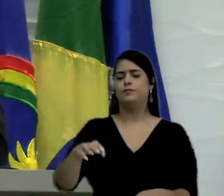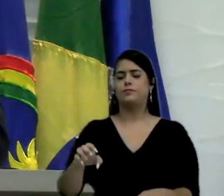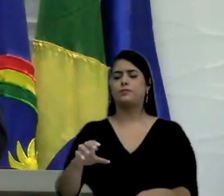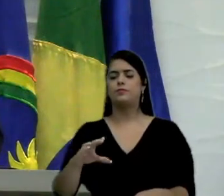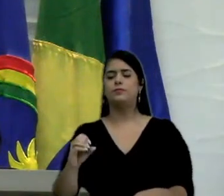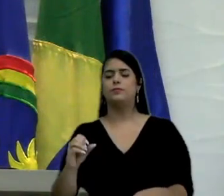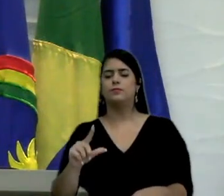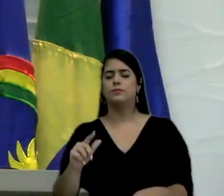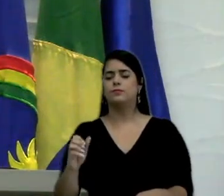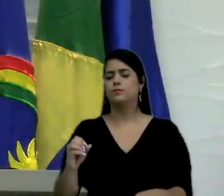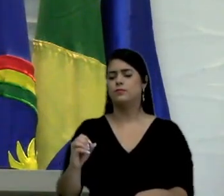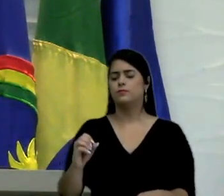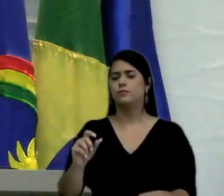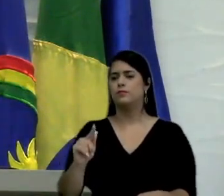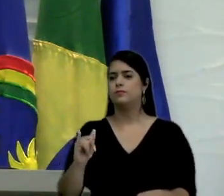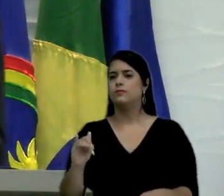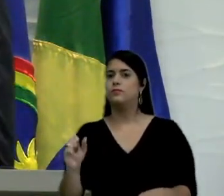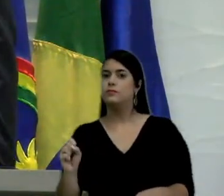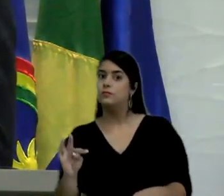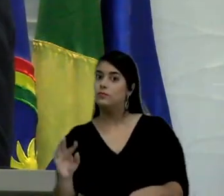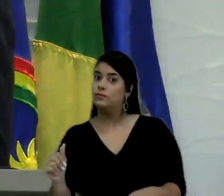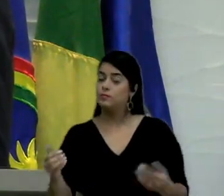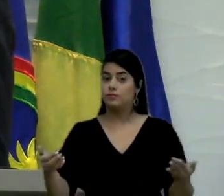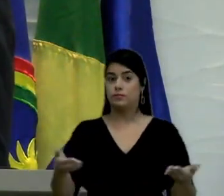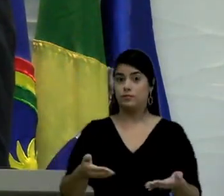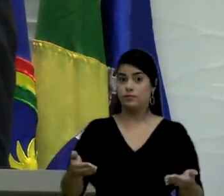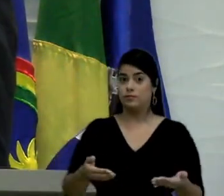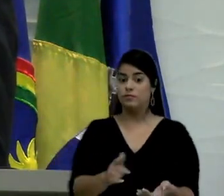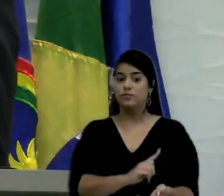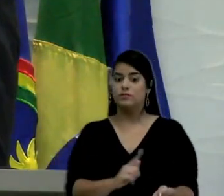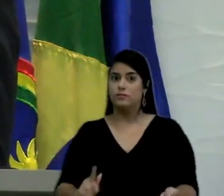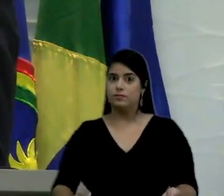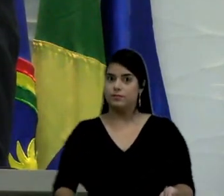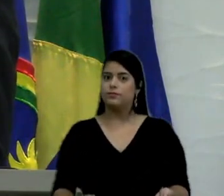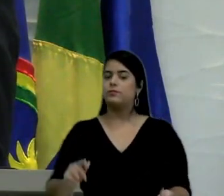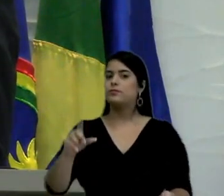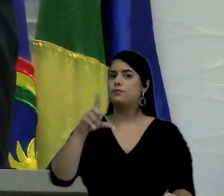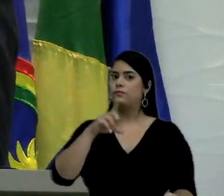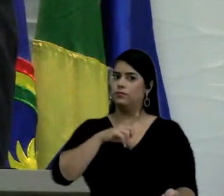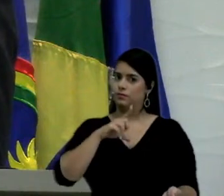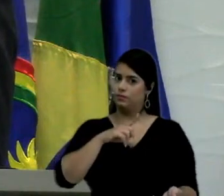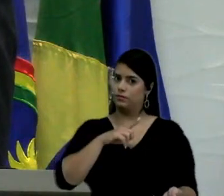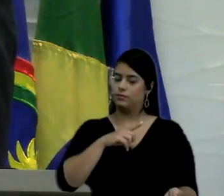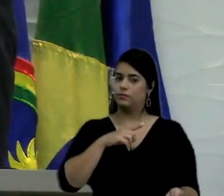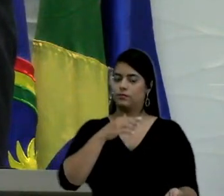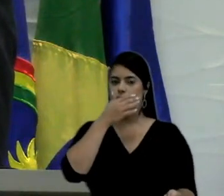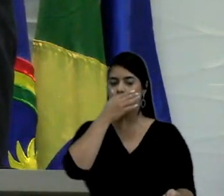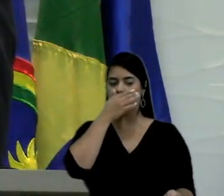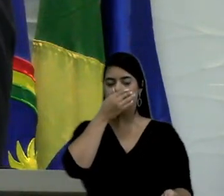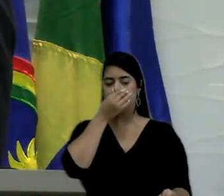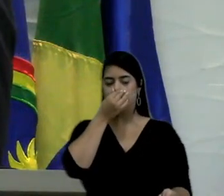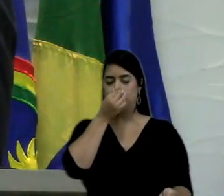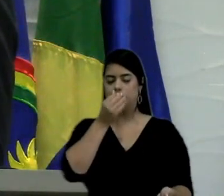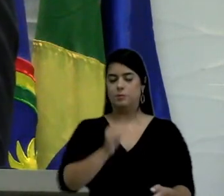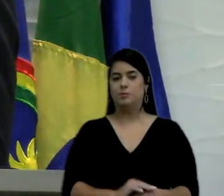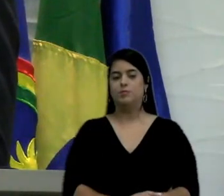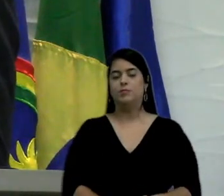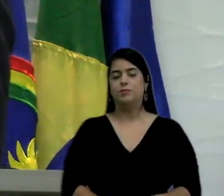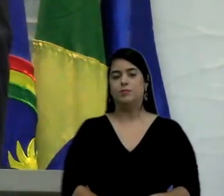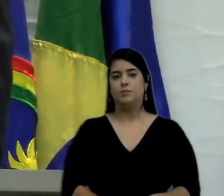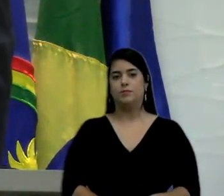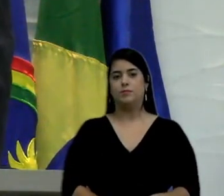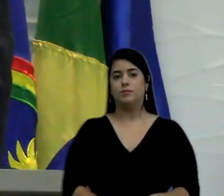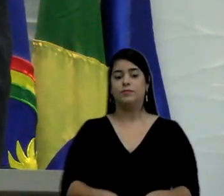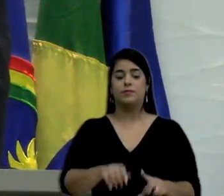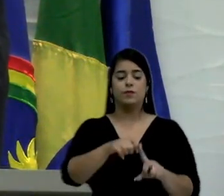e agora o governo atual tem tem né os